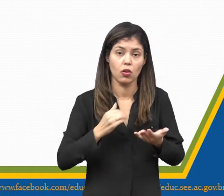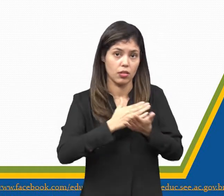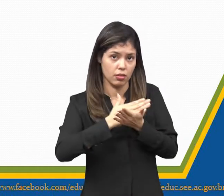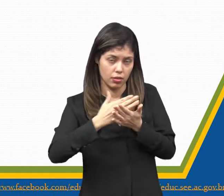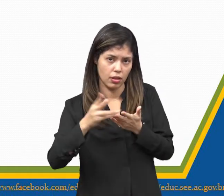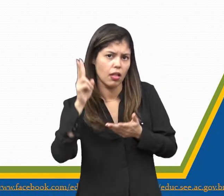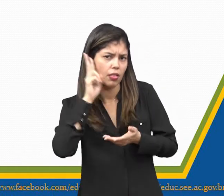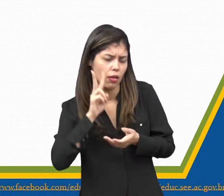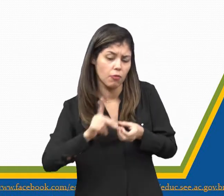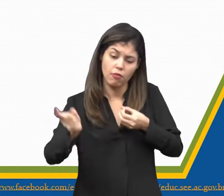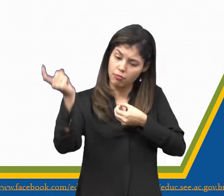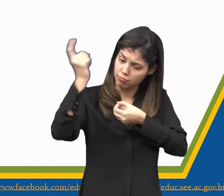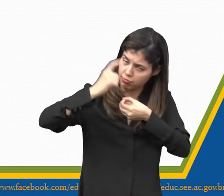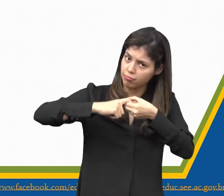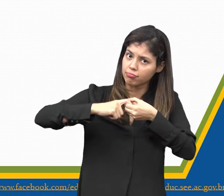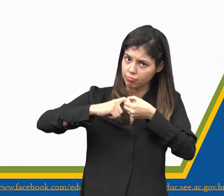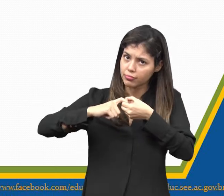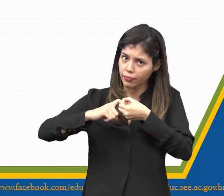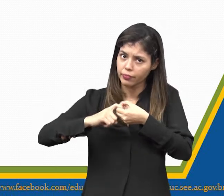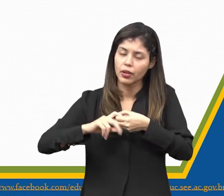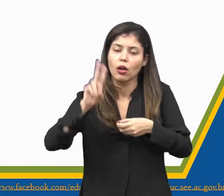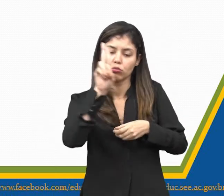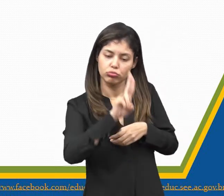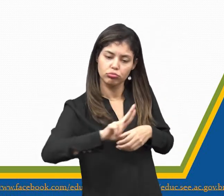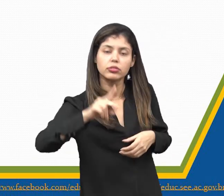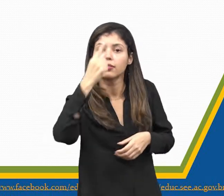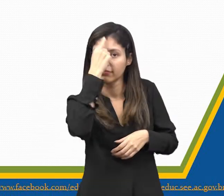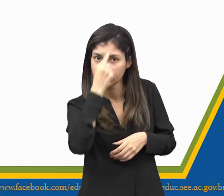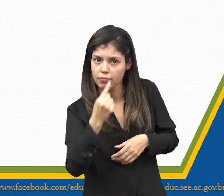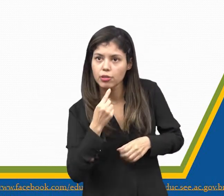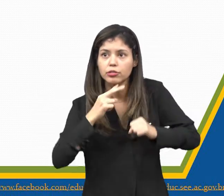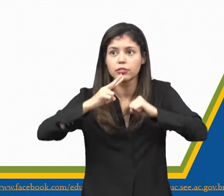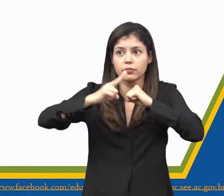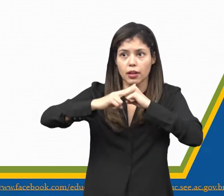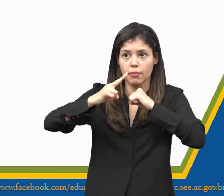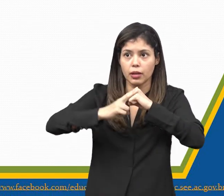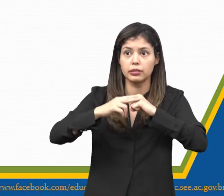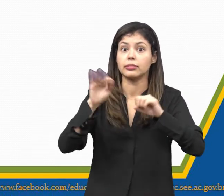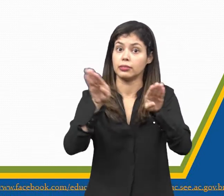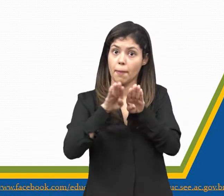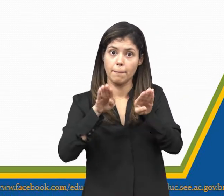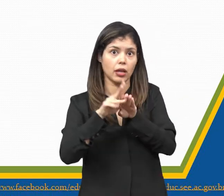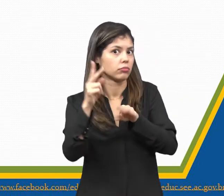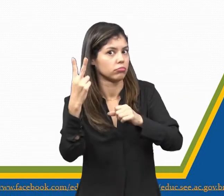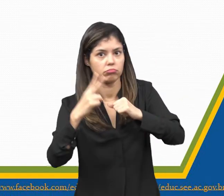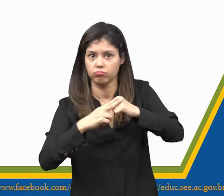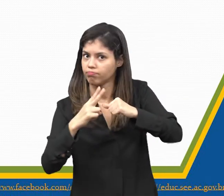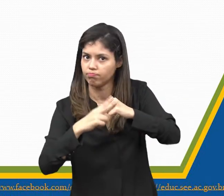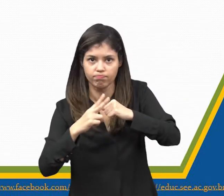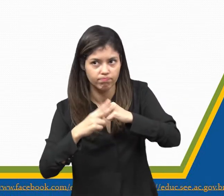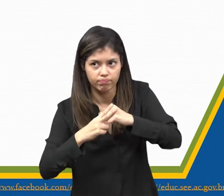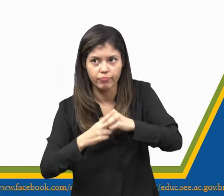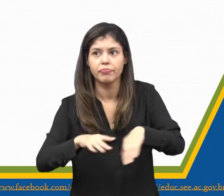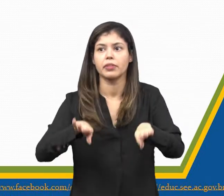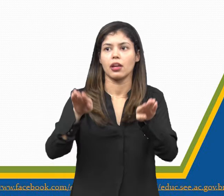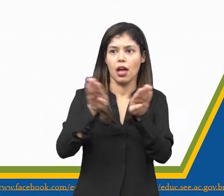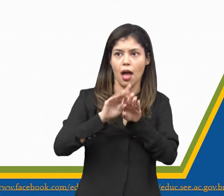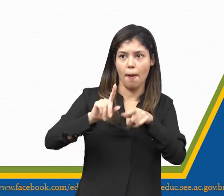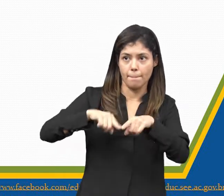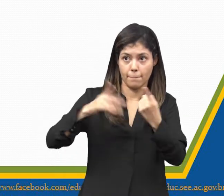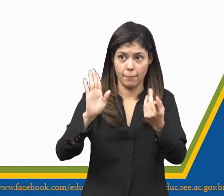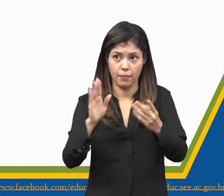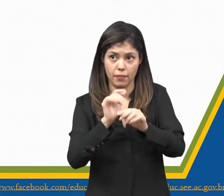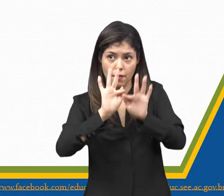início, ó, vamos retomar aqui um pouquinho, ó. Utiliza imagens verbais e não verbais, na maioria das vezes, com